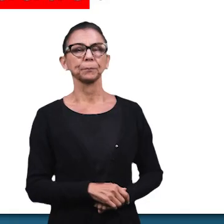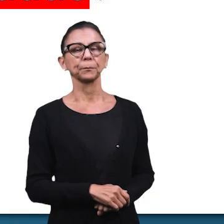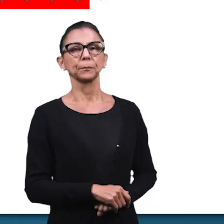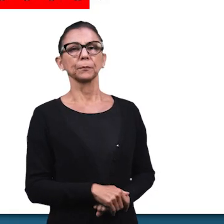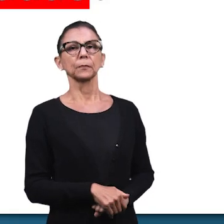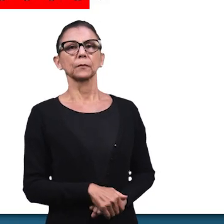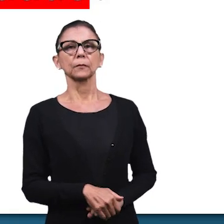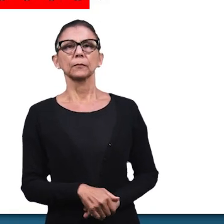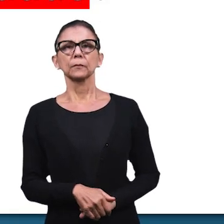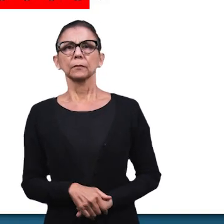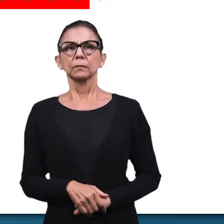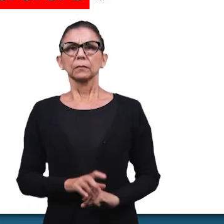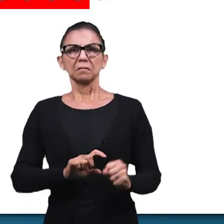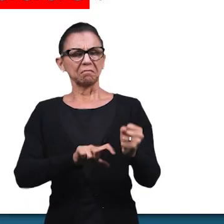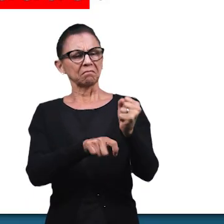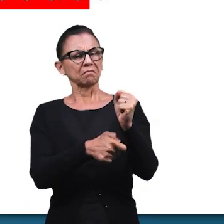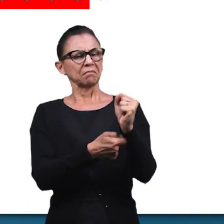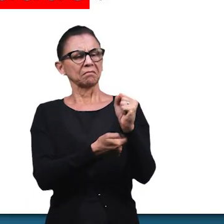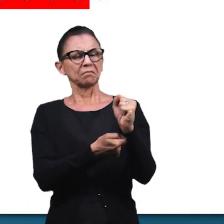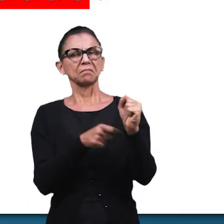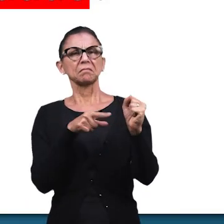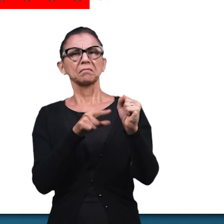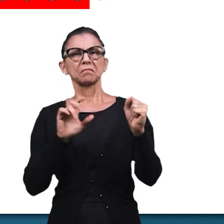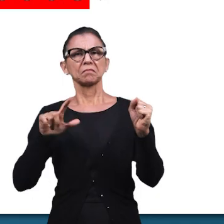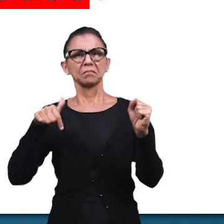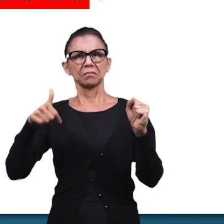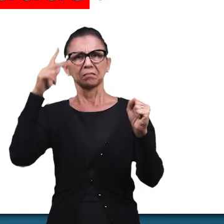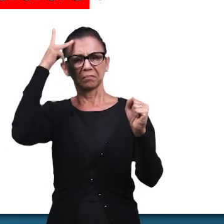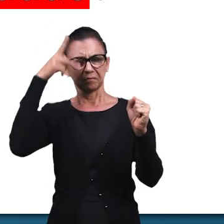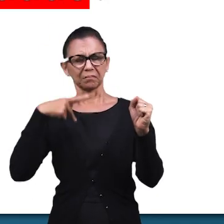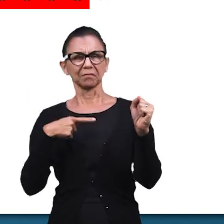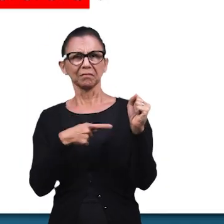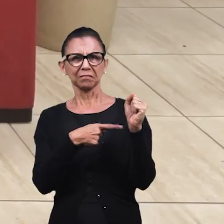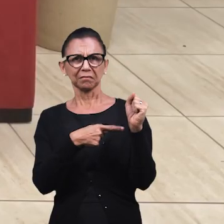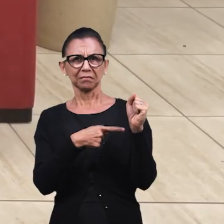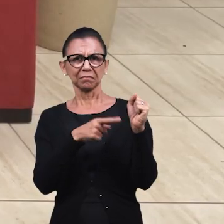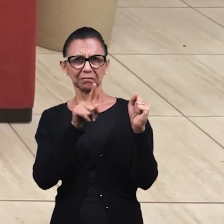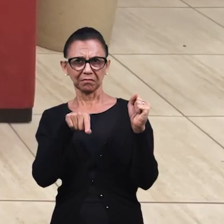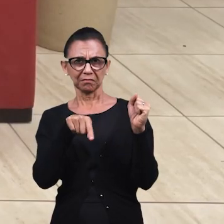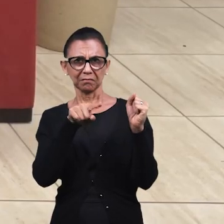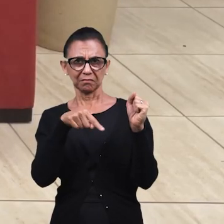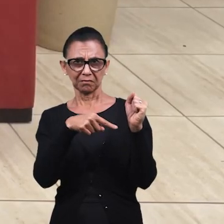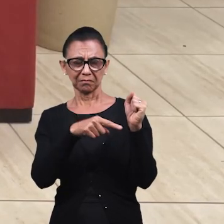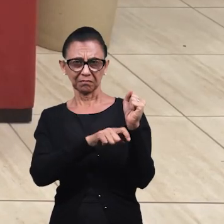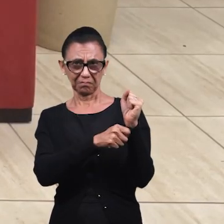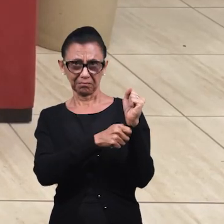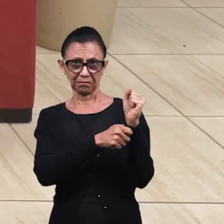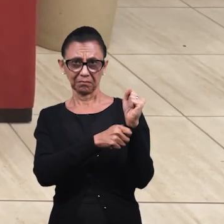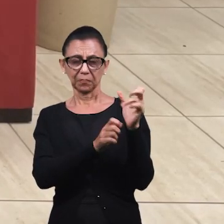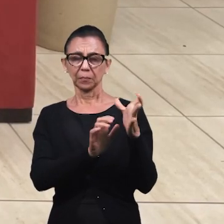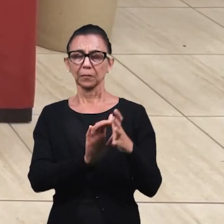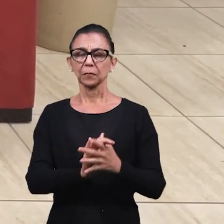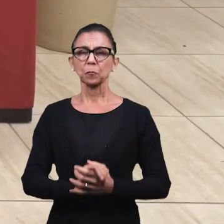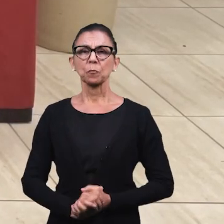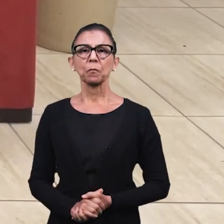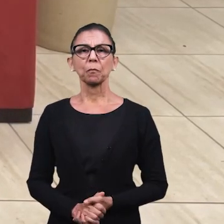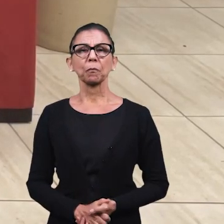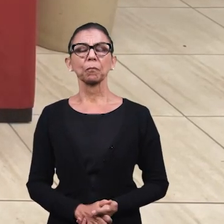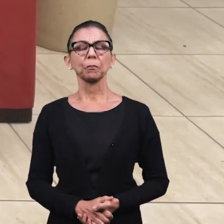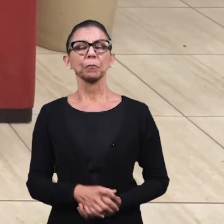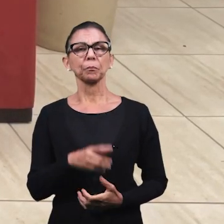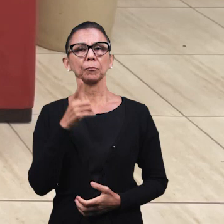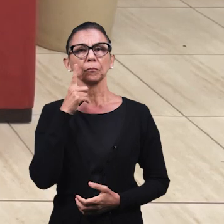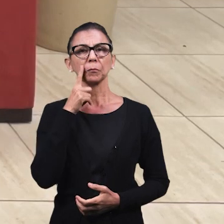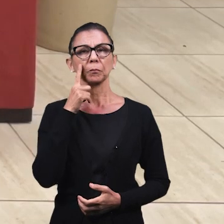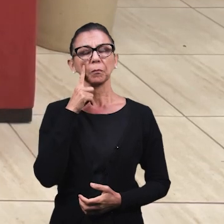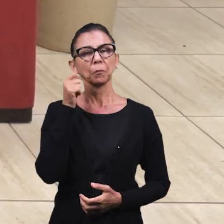é: o mistério é uma manifestação da carne? Quem vai responder é uma senhora também participante ativa